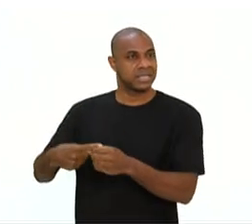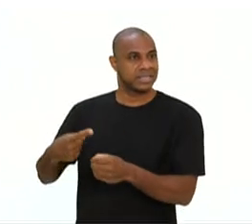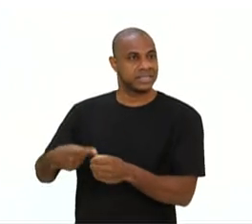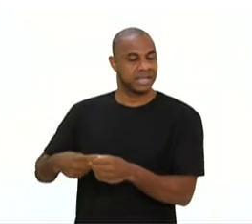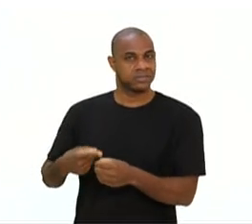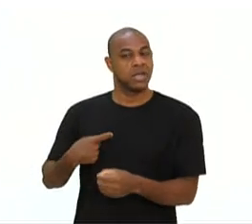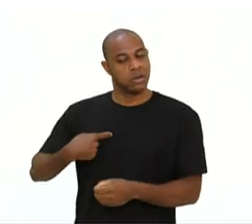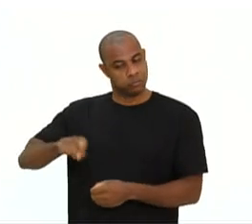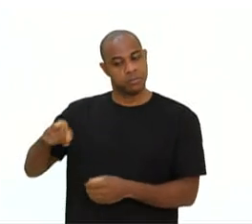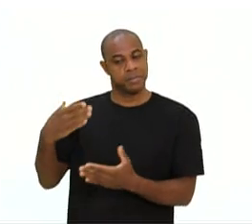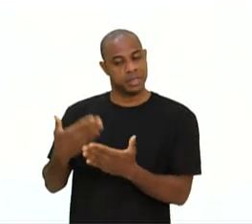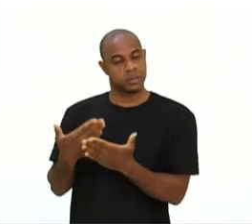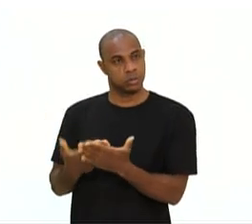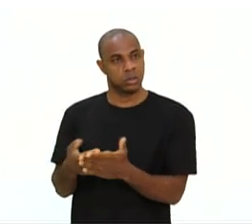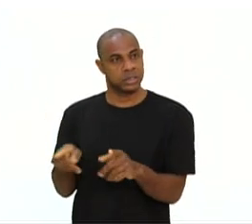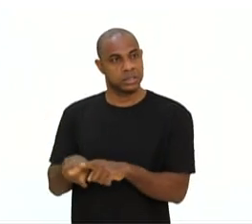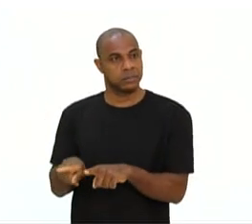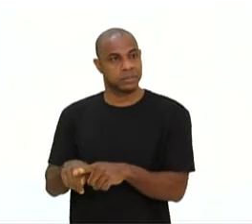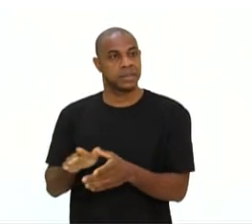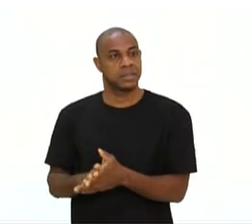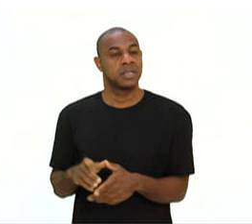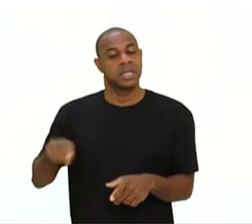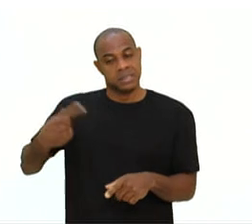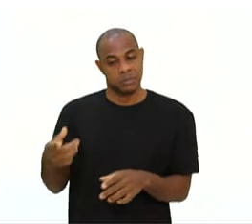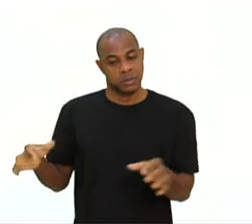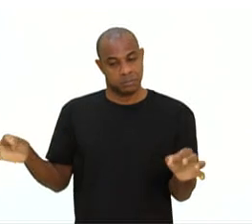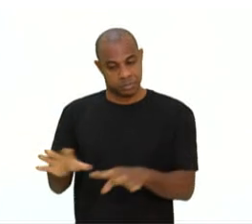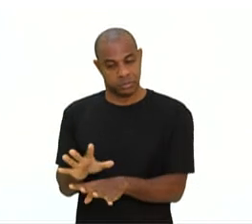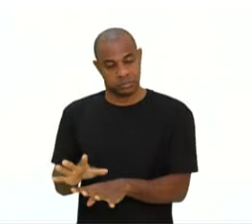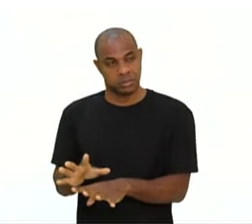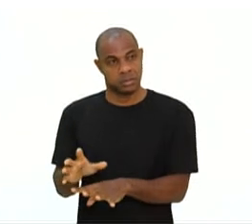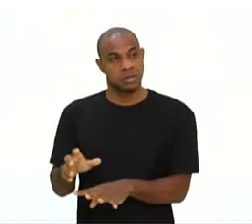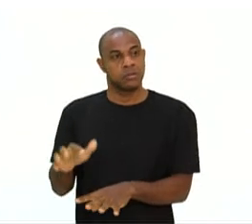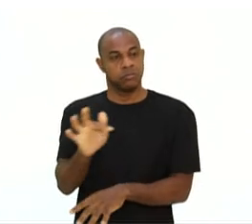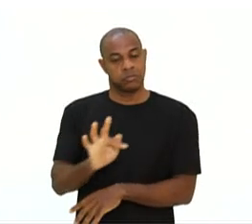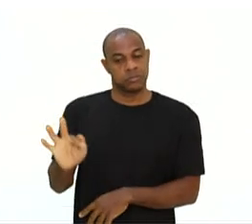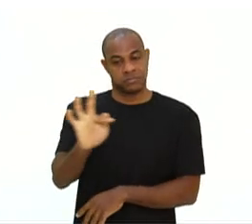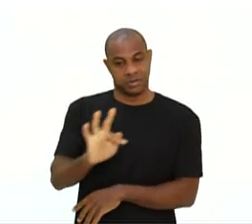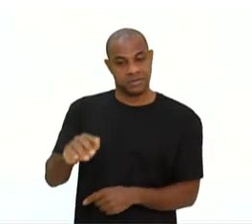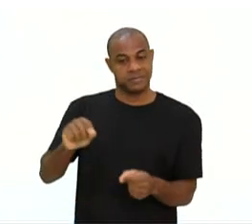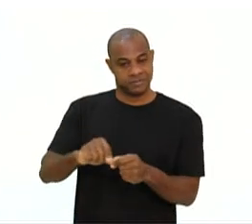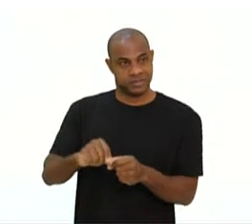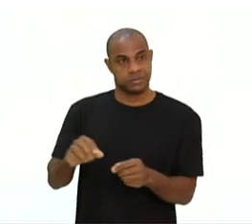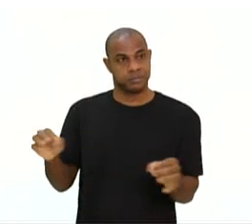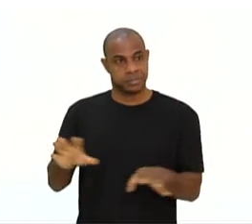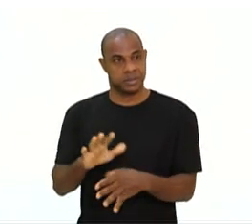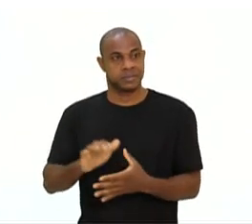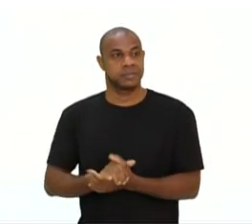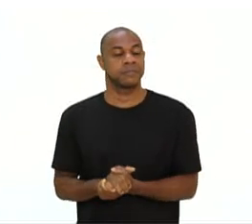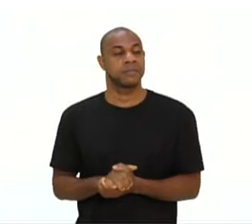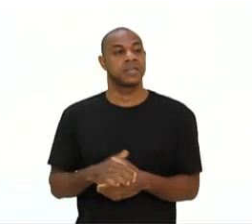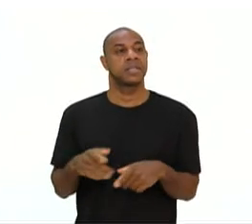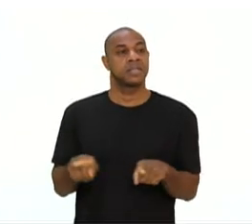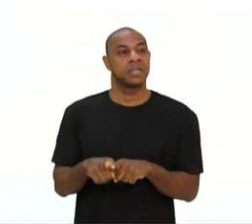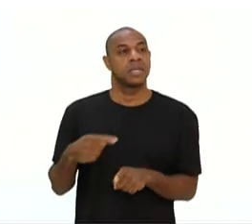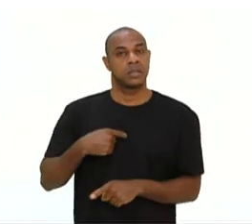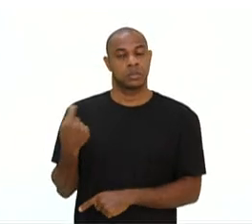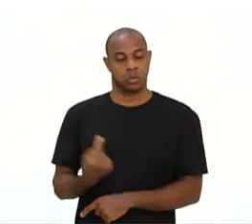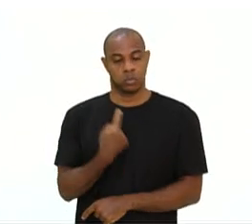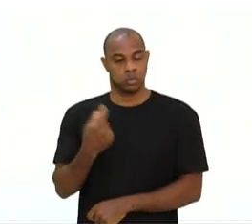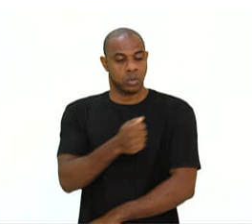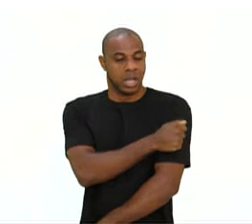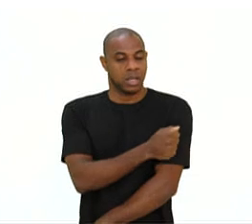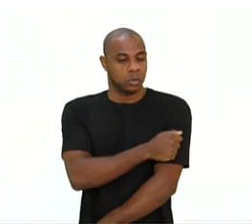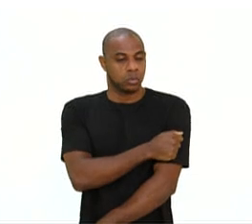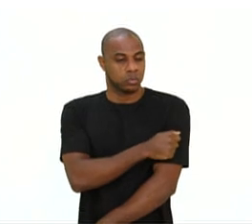lá, então em Durham. Então fui para a universidade acima do Harlem. Eu sou o único